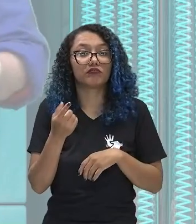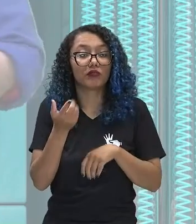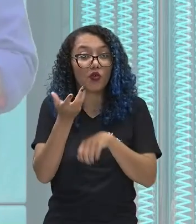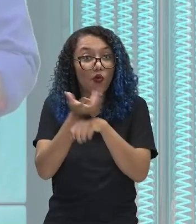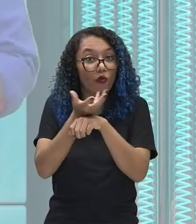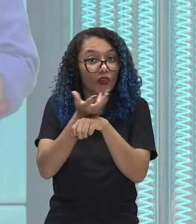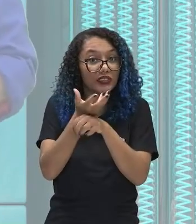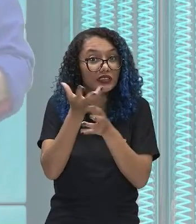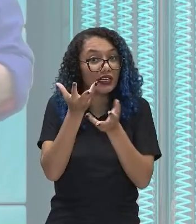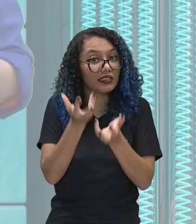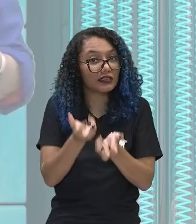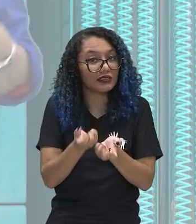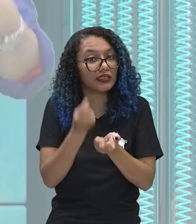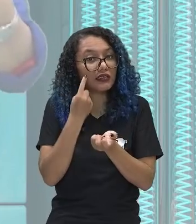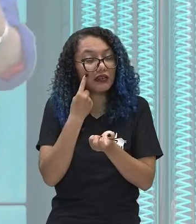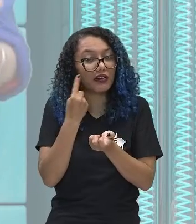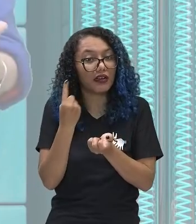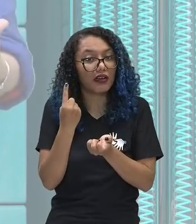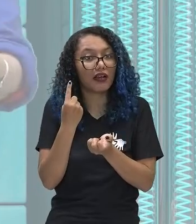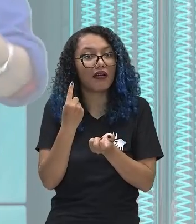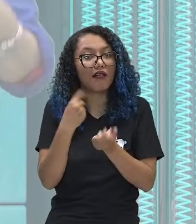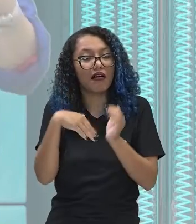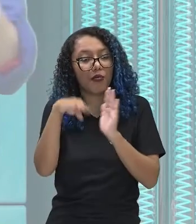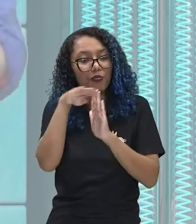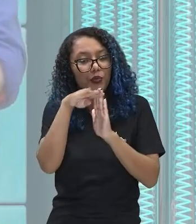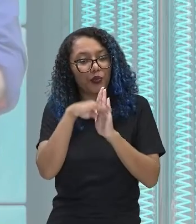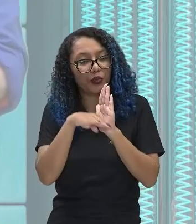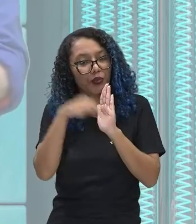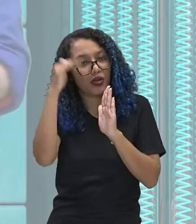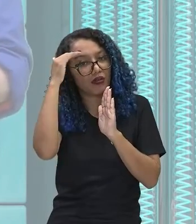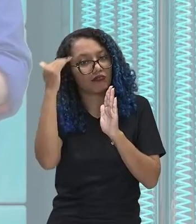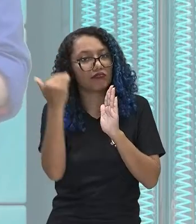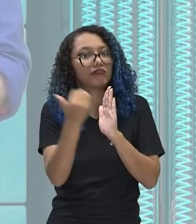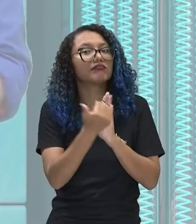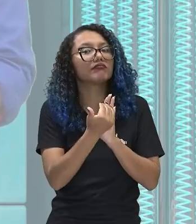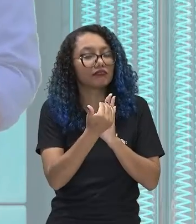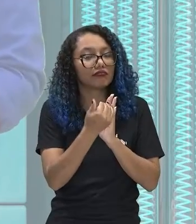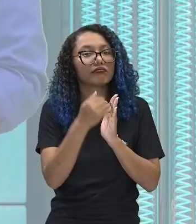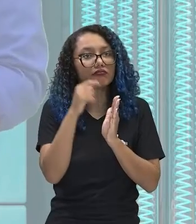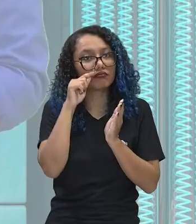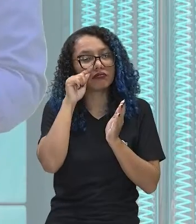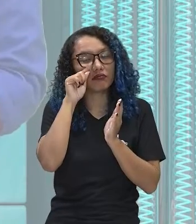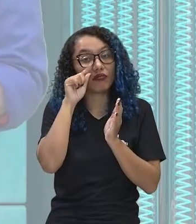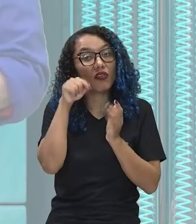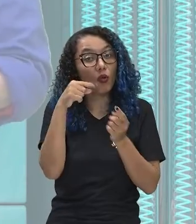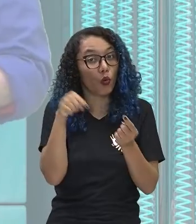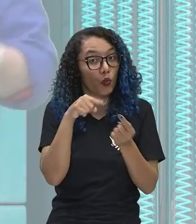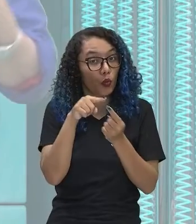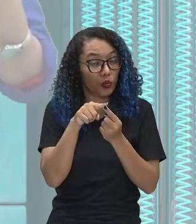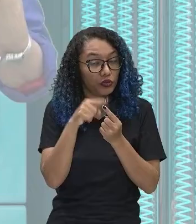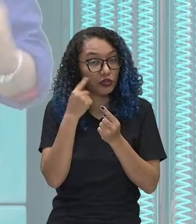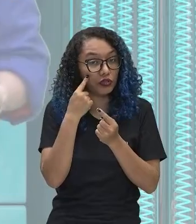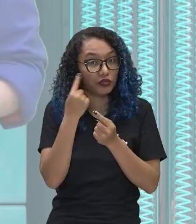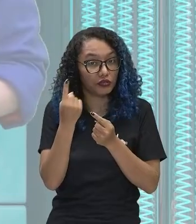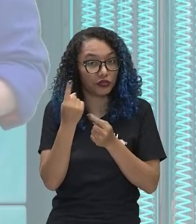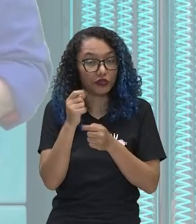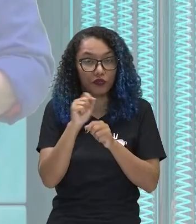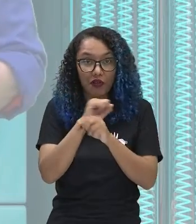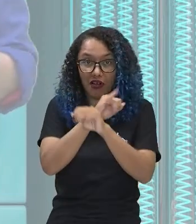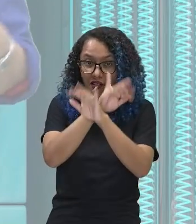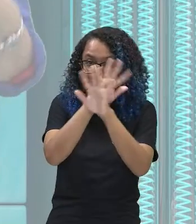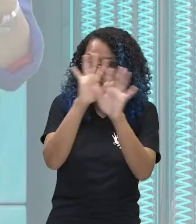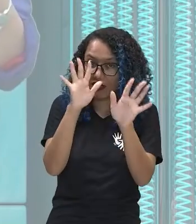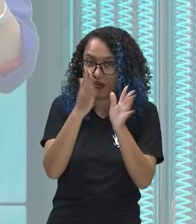aceitar o que está sendo colocado. A intencionalidade discursiva está bem à vista aqui, está de modo